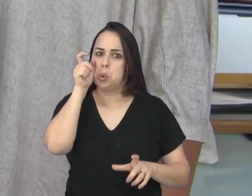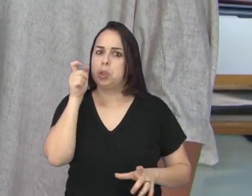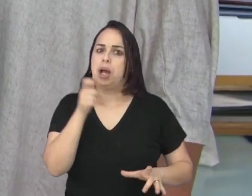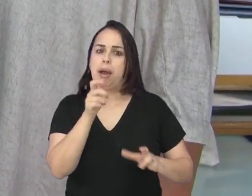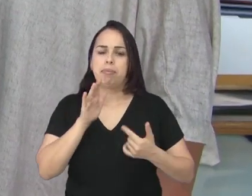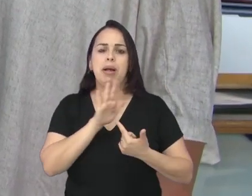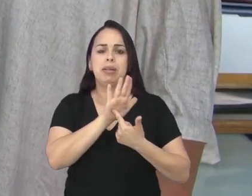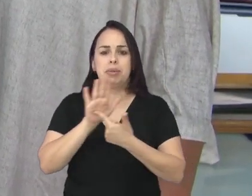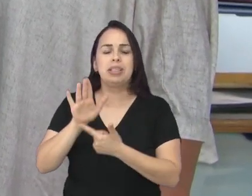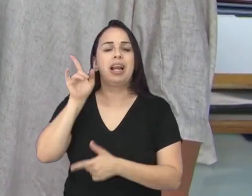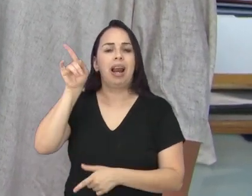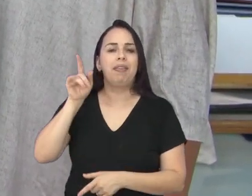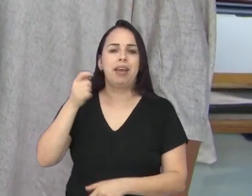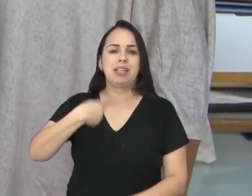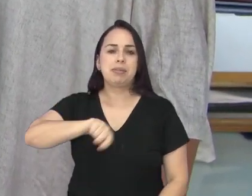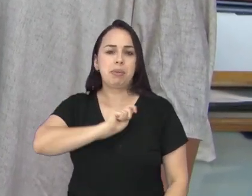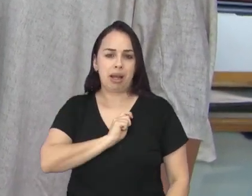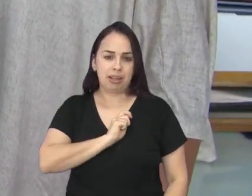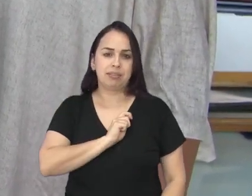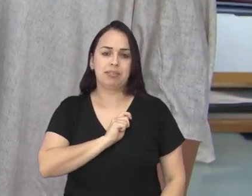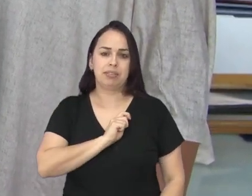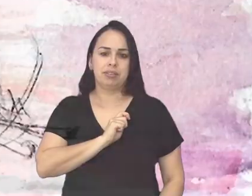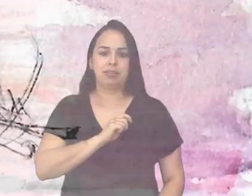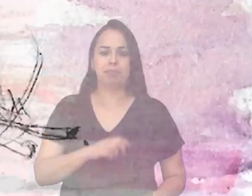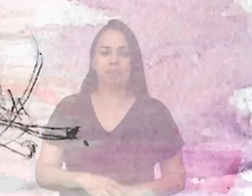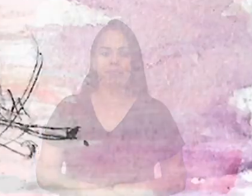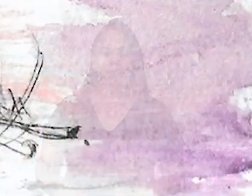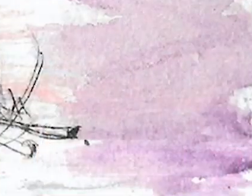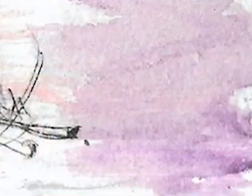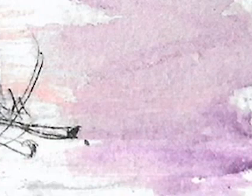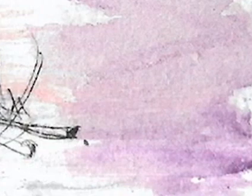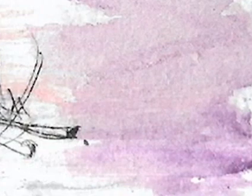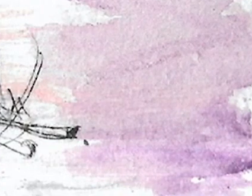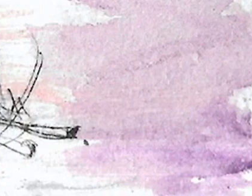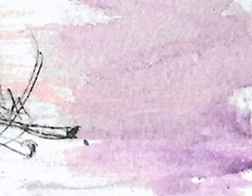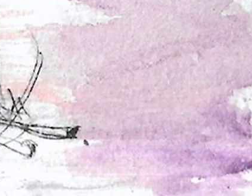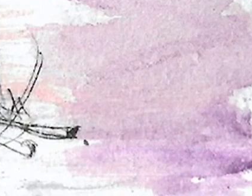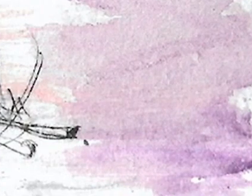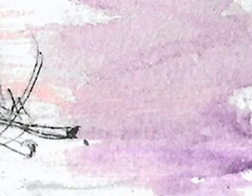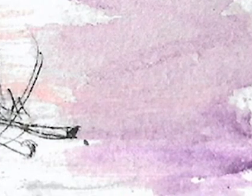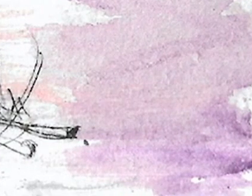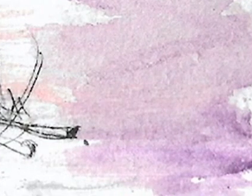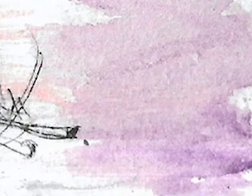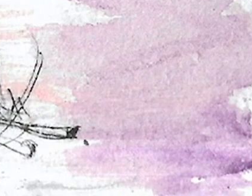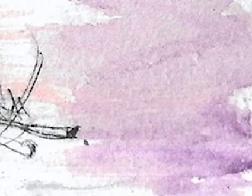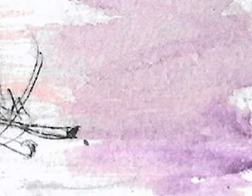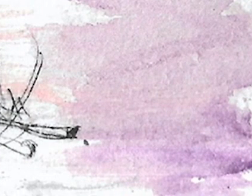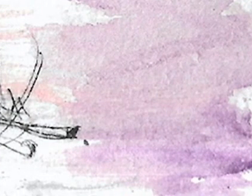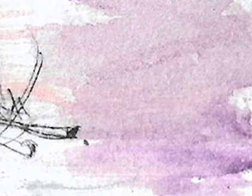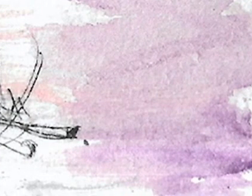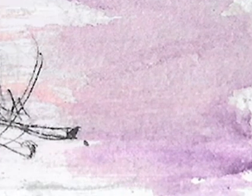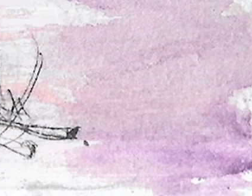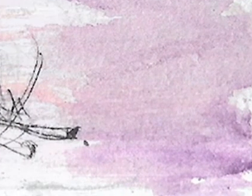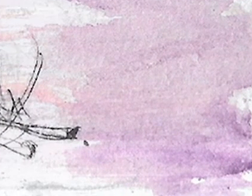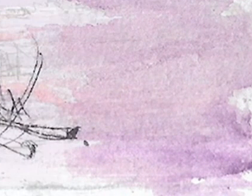foi mostrado na Espanha, né? Quando a gente foi para lá. Indígenas gritam ao absurdo de um